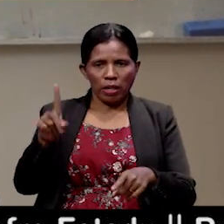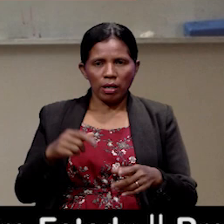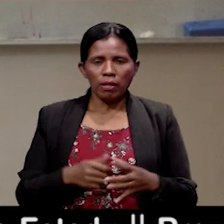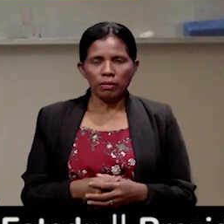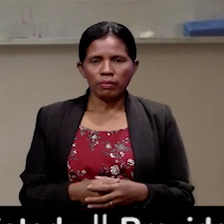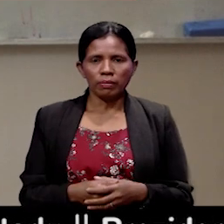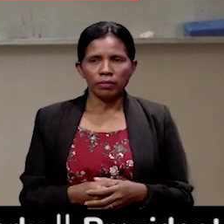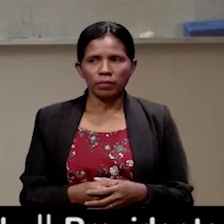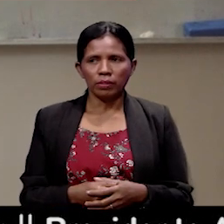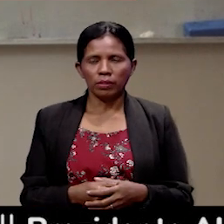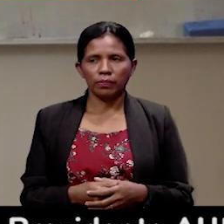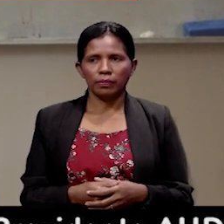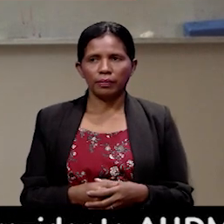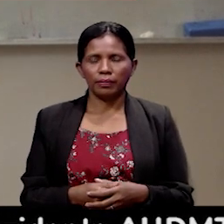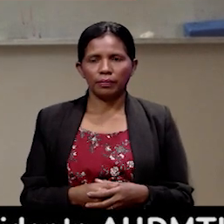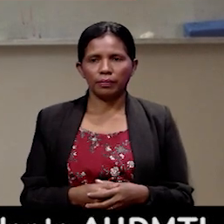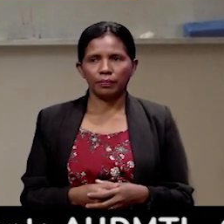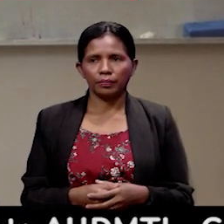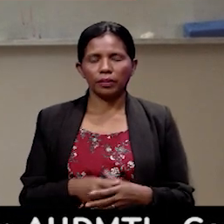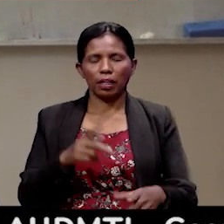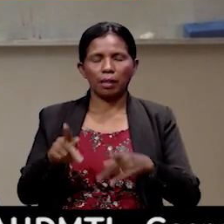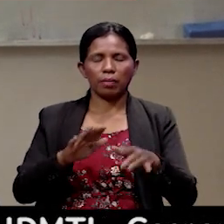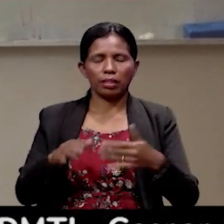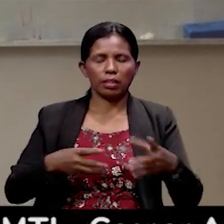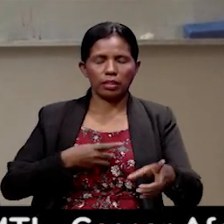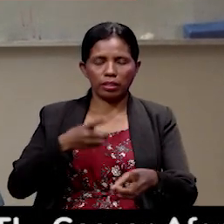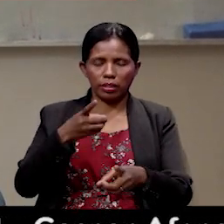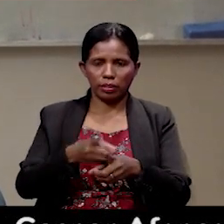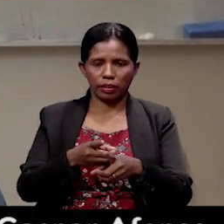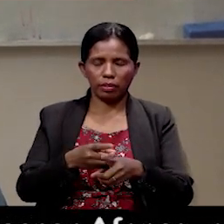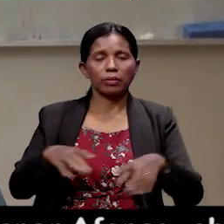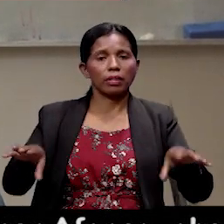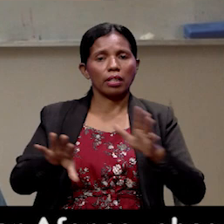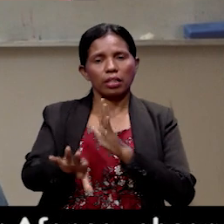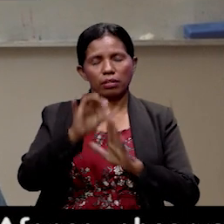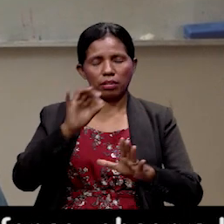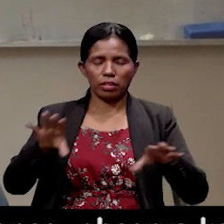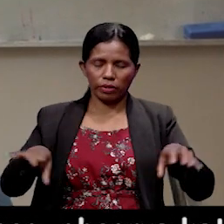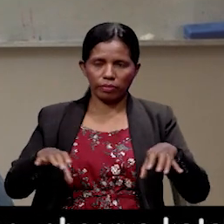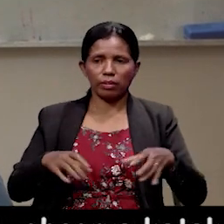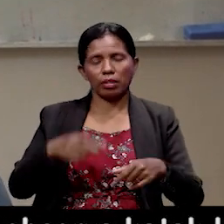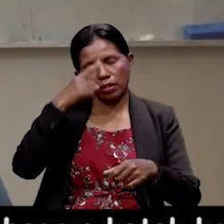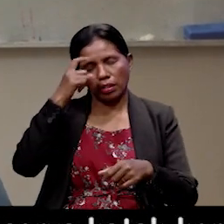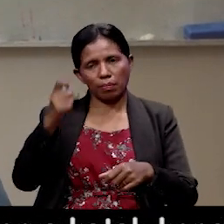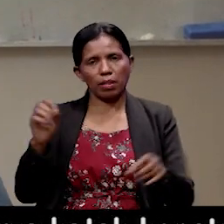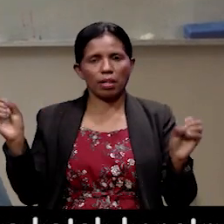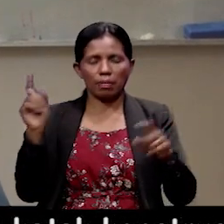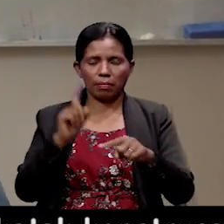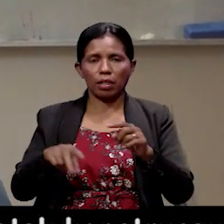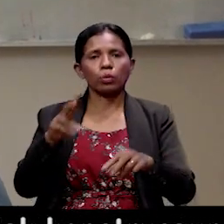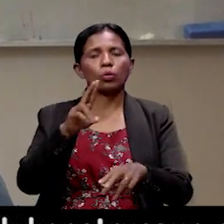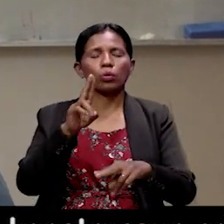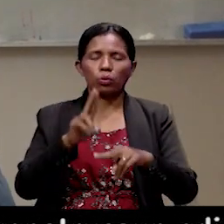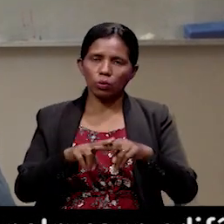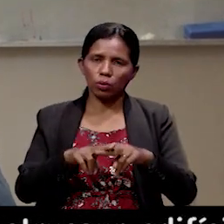sa sidadang sida ni direito ba hetan ni serviço. Tamba ni la bela tu turde hei